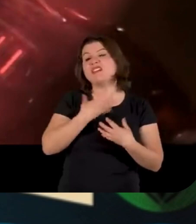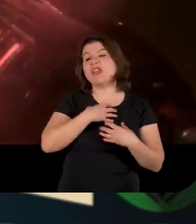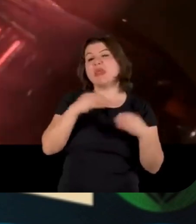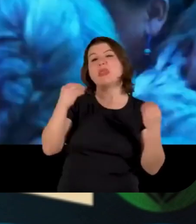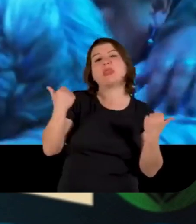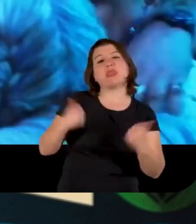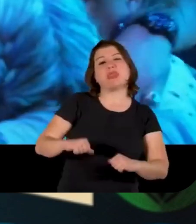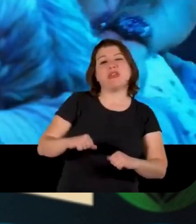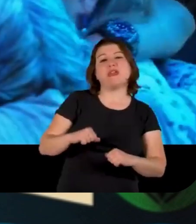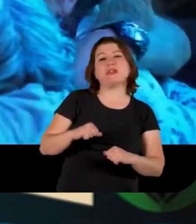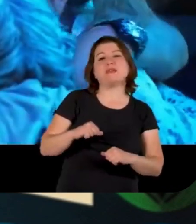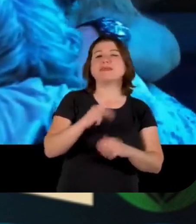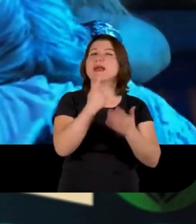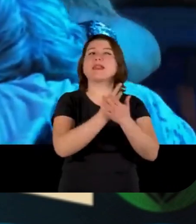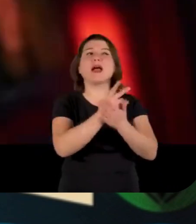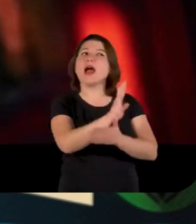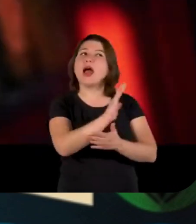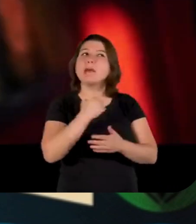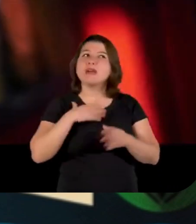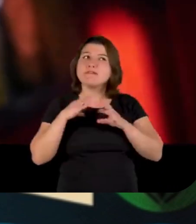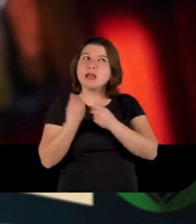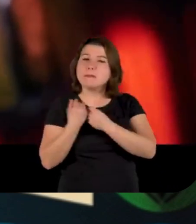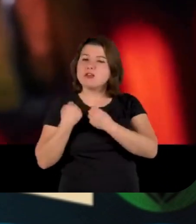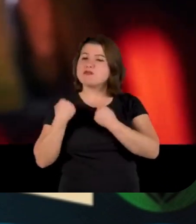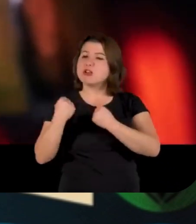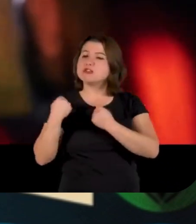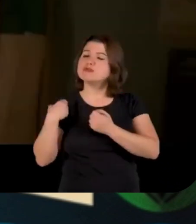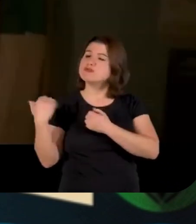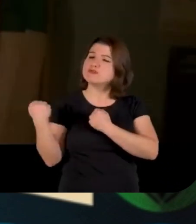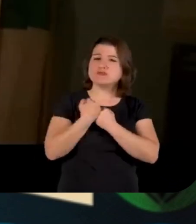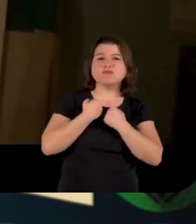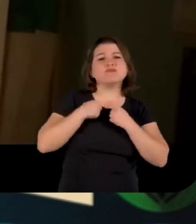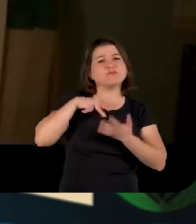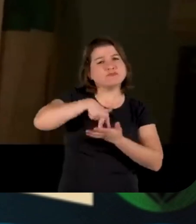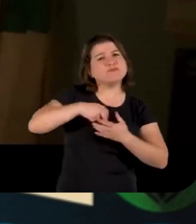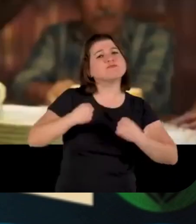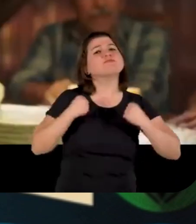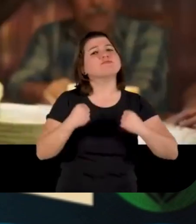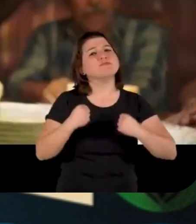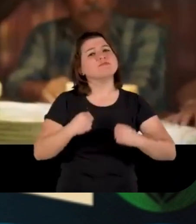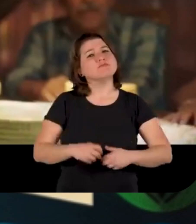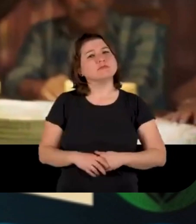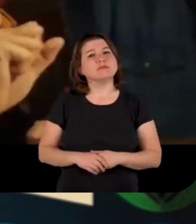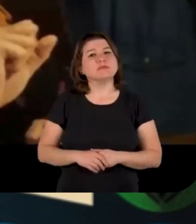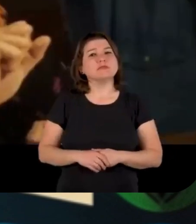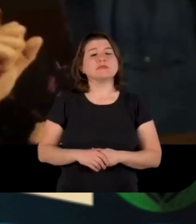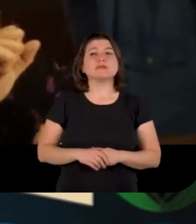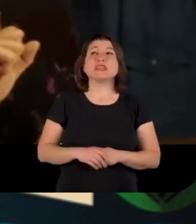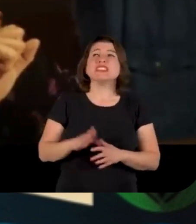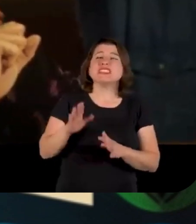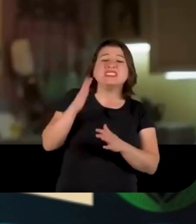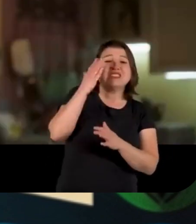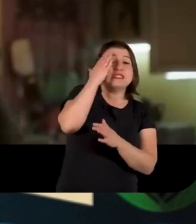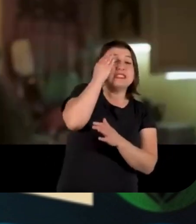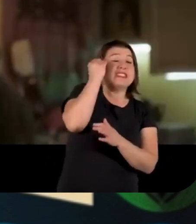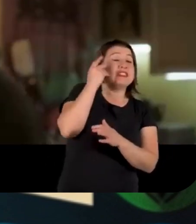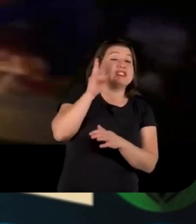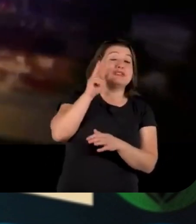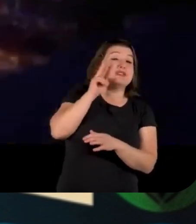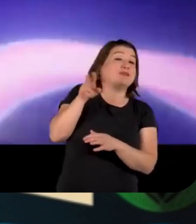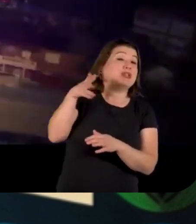ele acho que é o dos parentes é o que mais aparece, assim, que ele é o cara que mexe com tecnologia, que entende lá, que ele é revolucionário, que ele é o